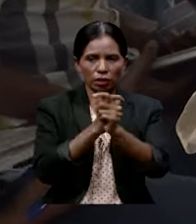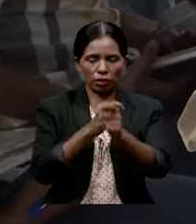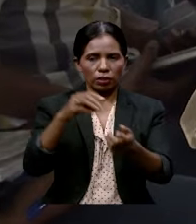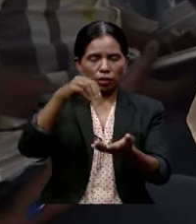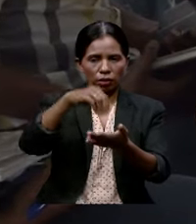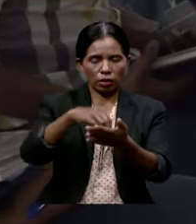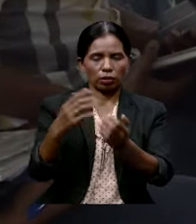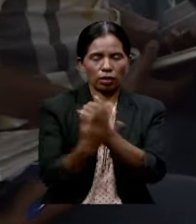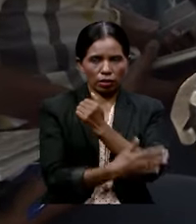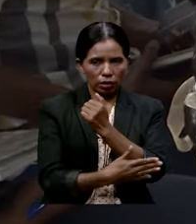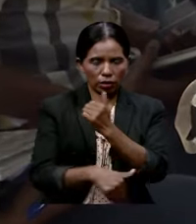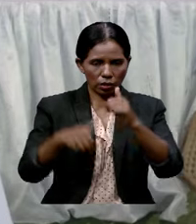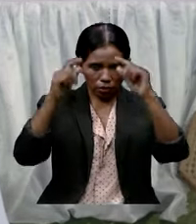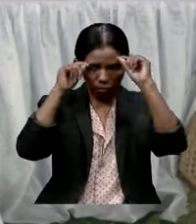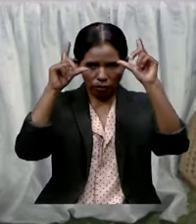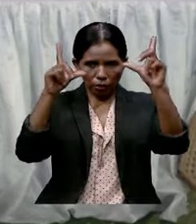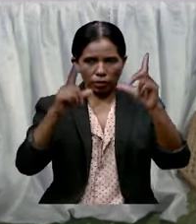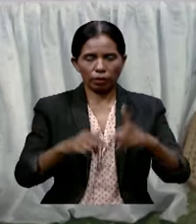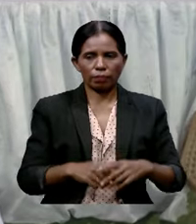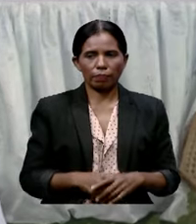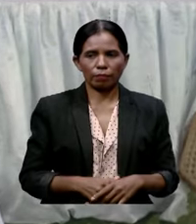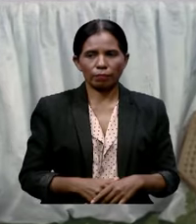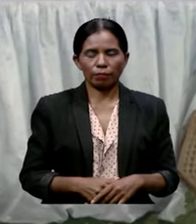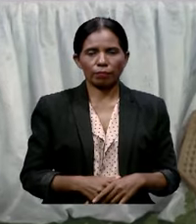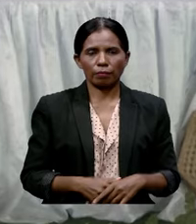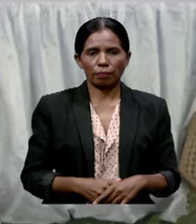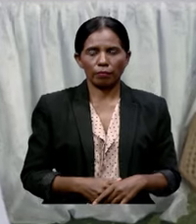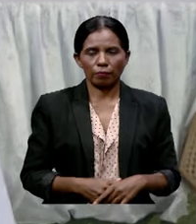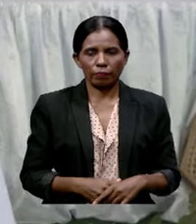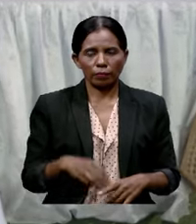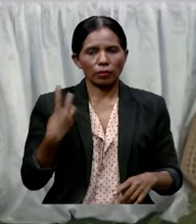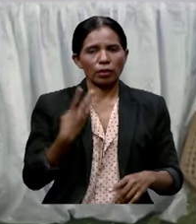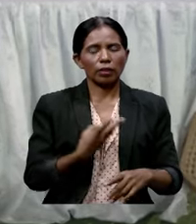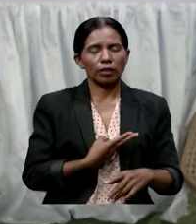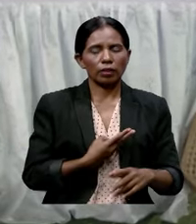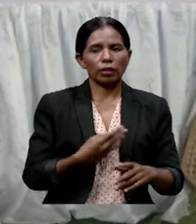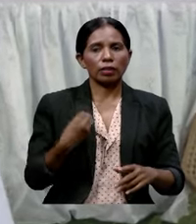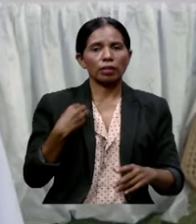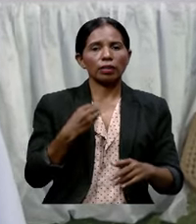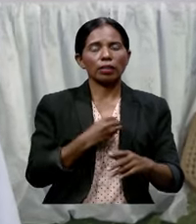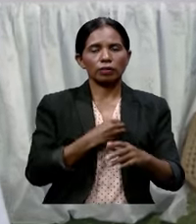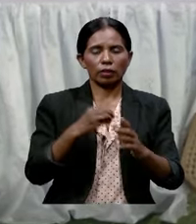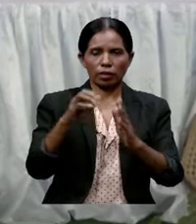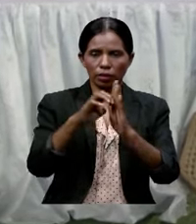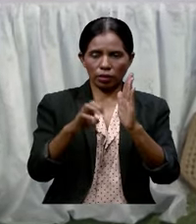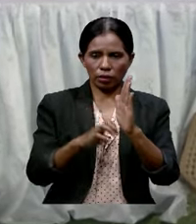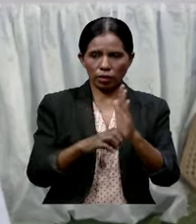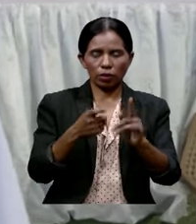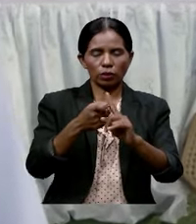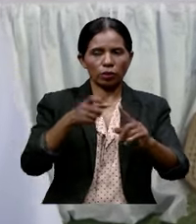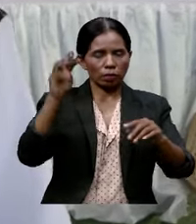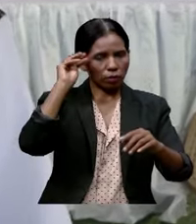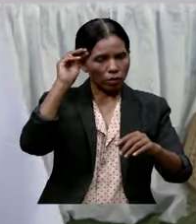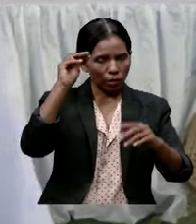existi ona iha nasaun Timor Leste. Itania Estado, li husi itania ministério